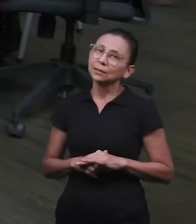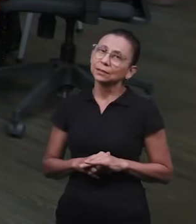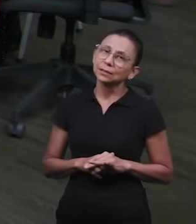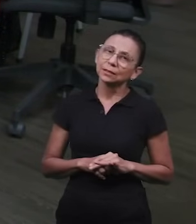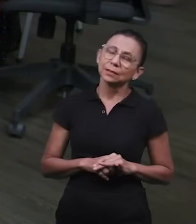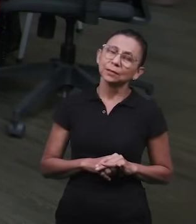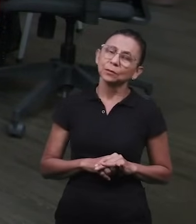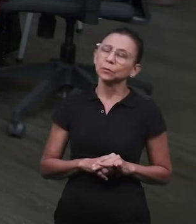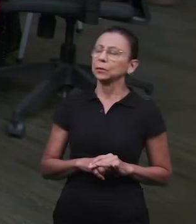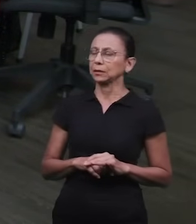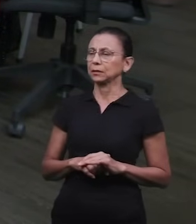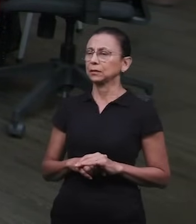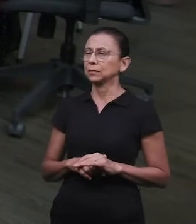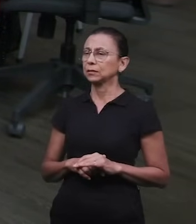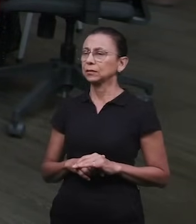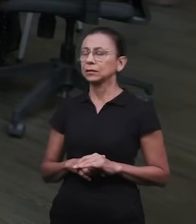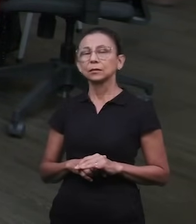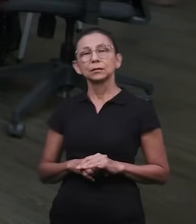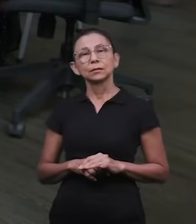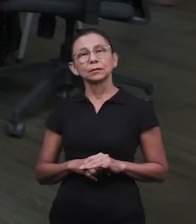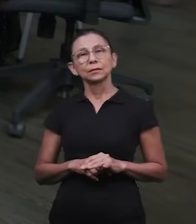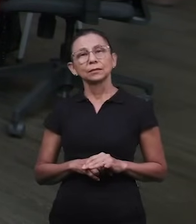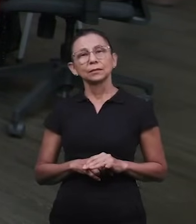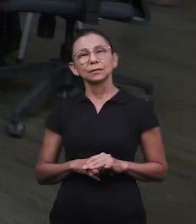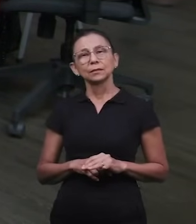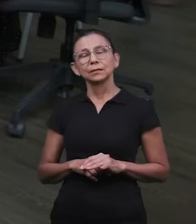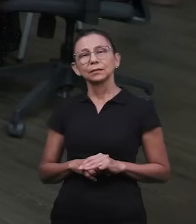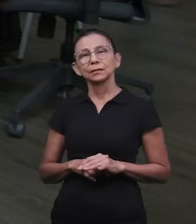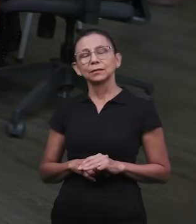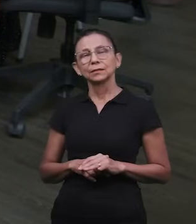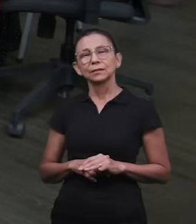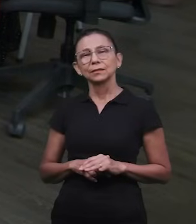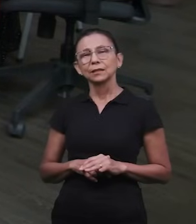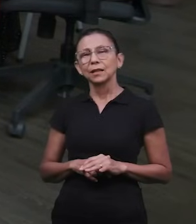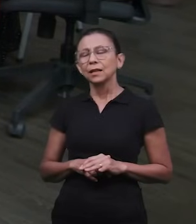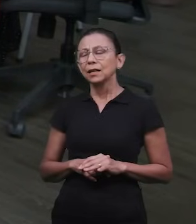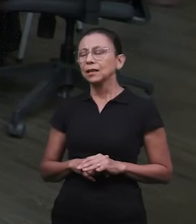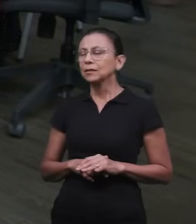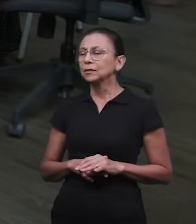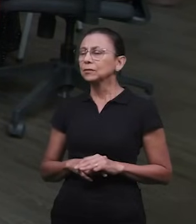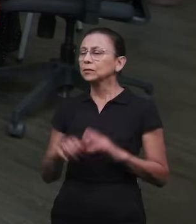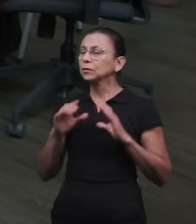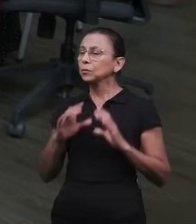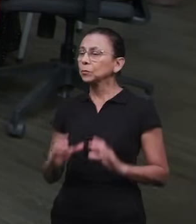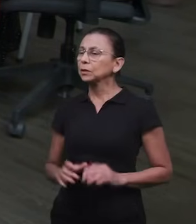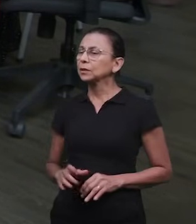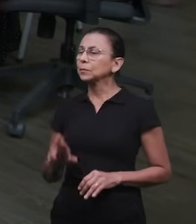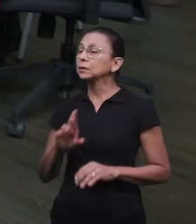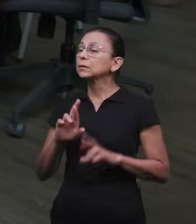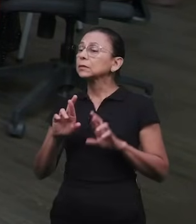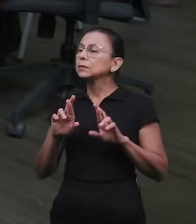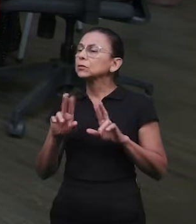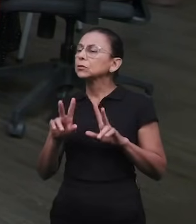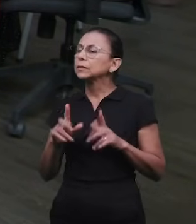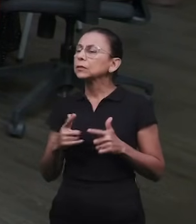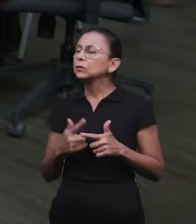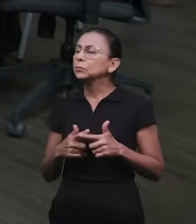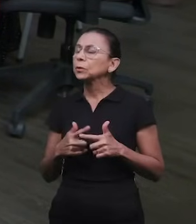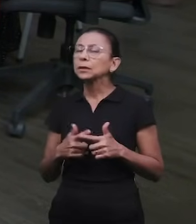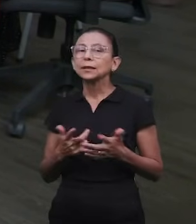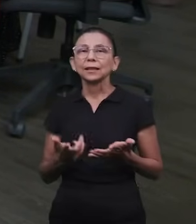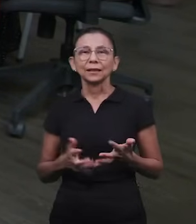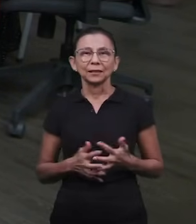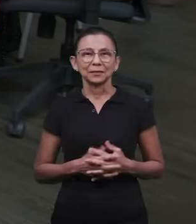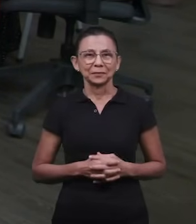você fala assim? Por que você comporta desse jeito? Aí vai surgir a curiosidade. Com isso, você vai surgir uma oportunidade. Deus